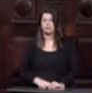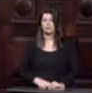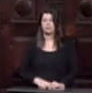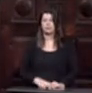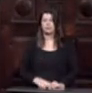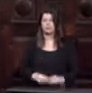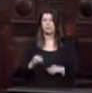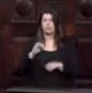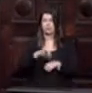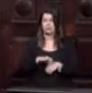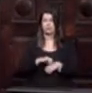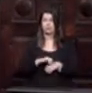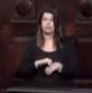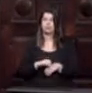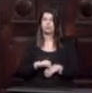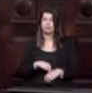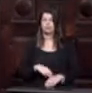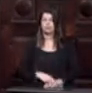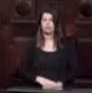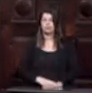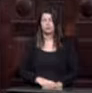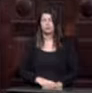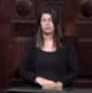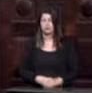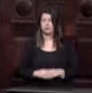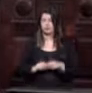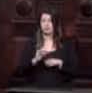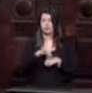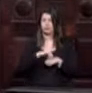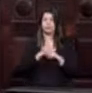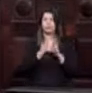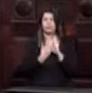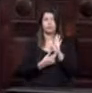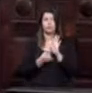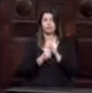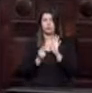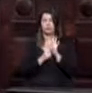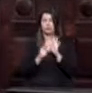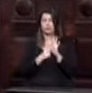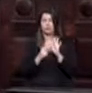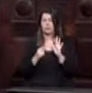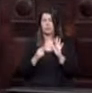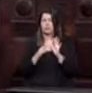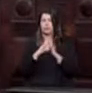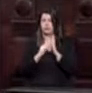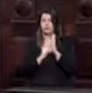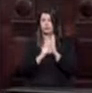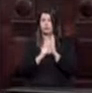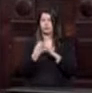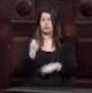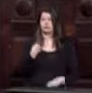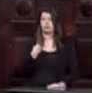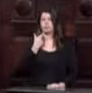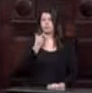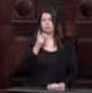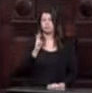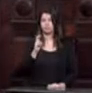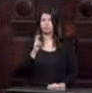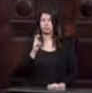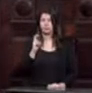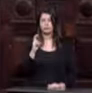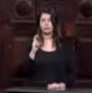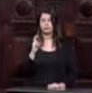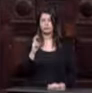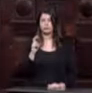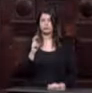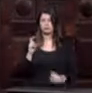mesa requerimento de destaque, Flávio Serafini também. Requerimento de destaque à emenda número 25,